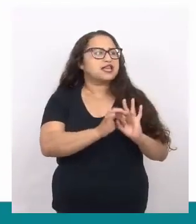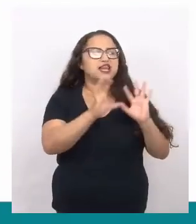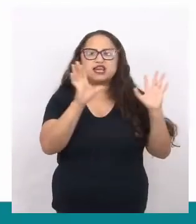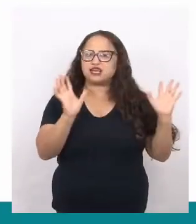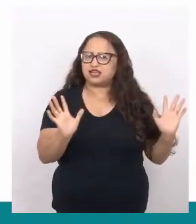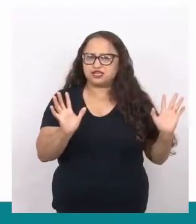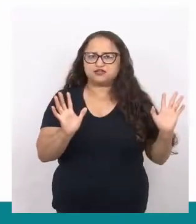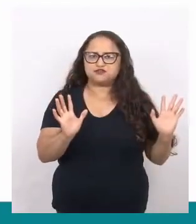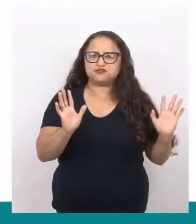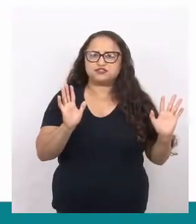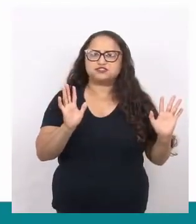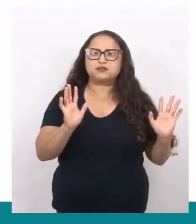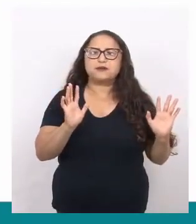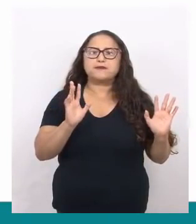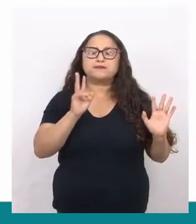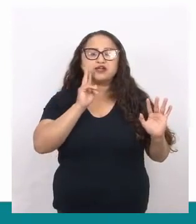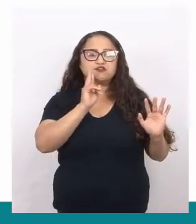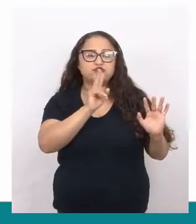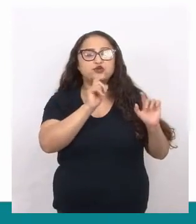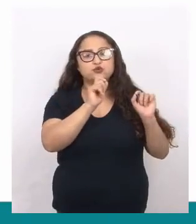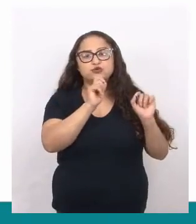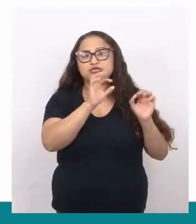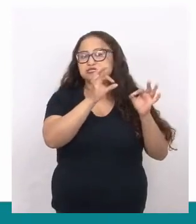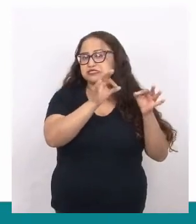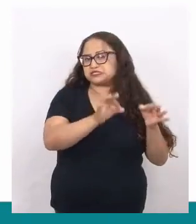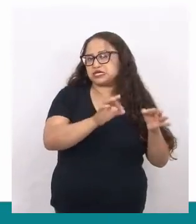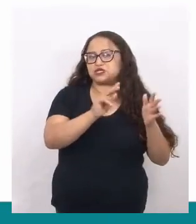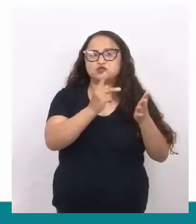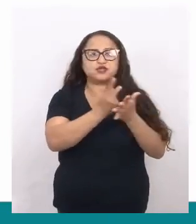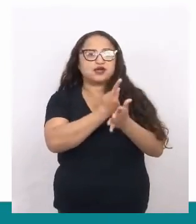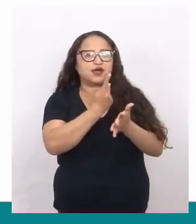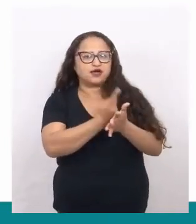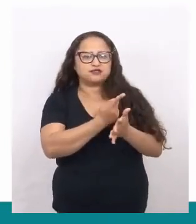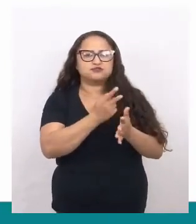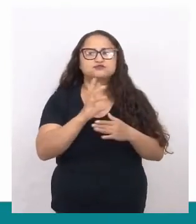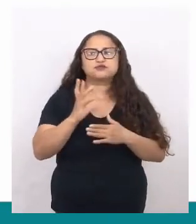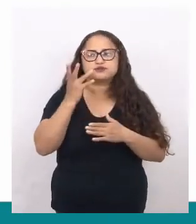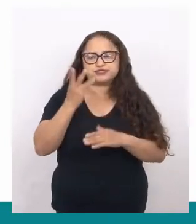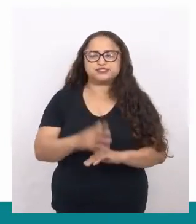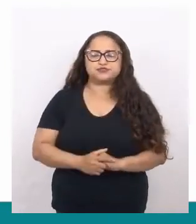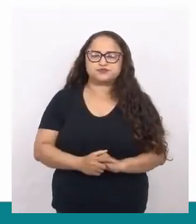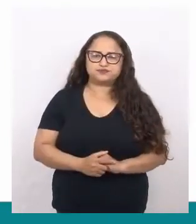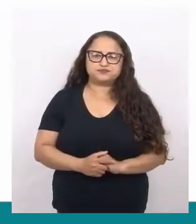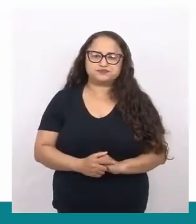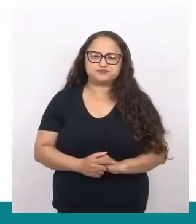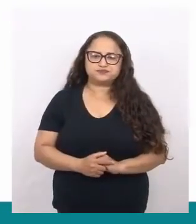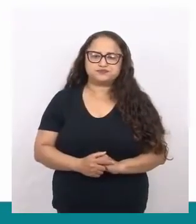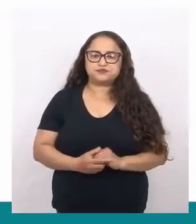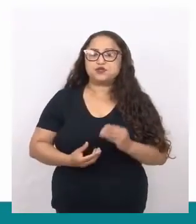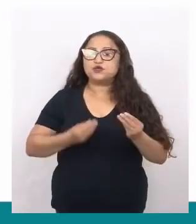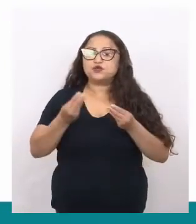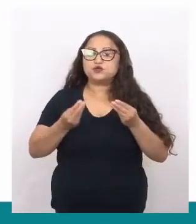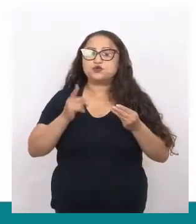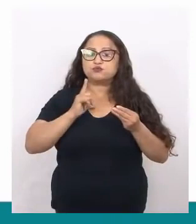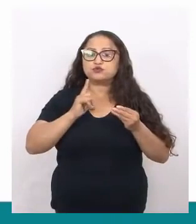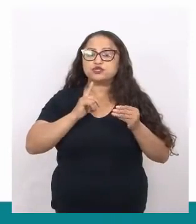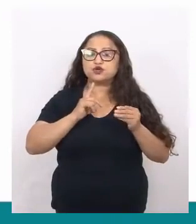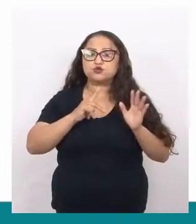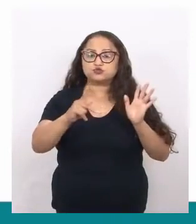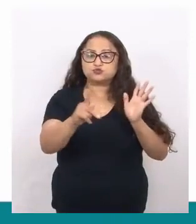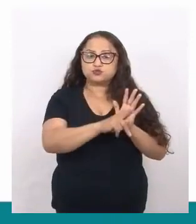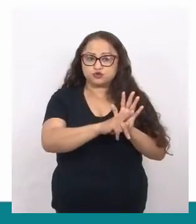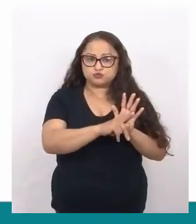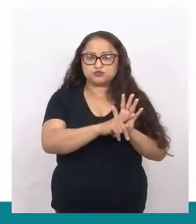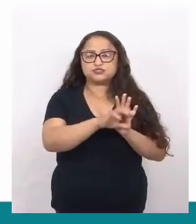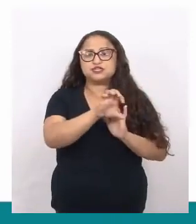fazer essas pequenas correções, se forem necessárias. E aí, como para os efetivos, em sequência, a gente tem